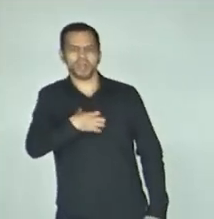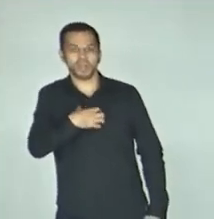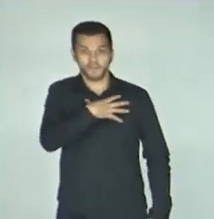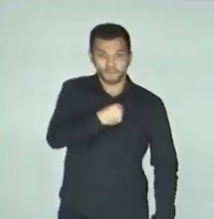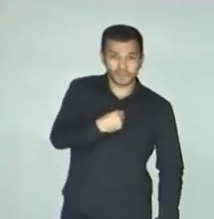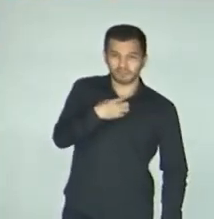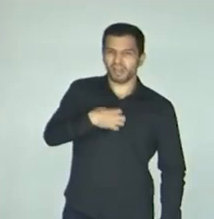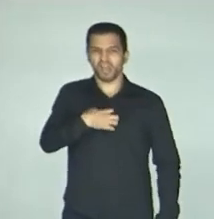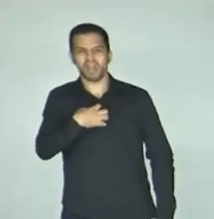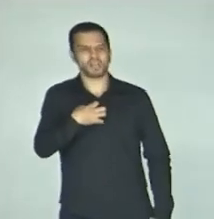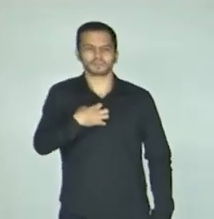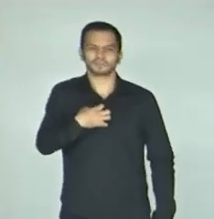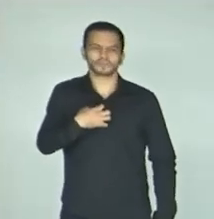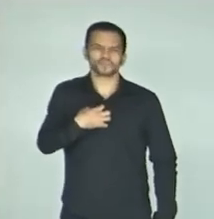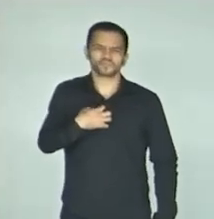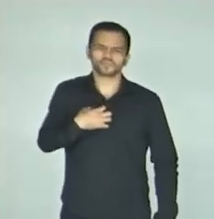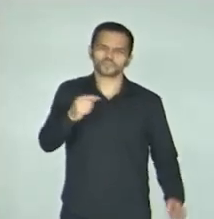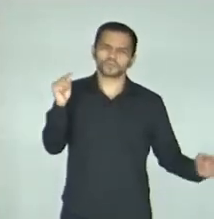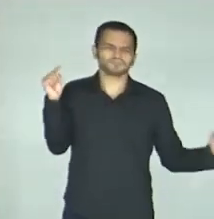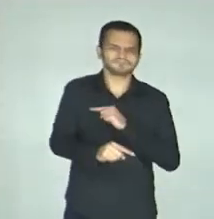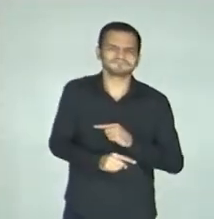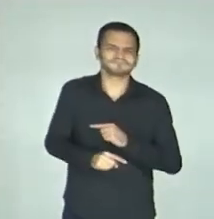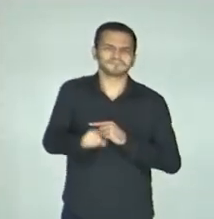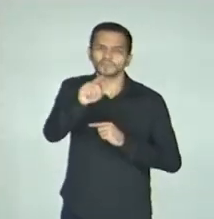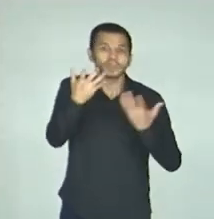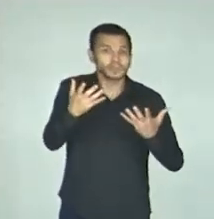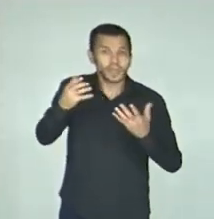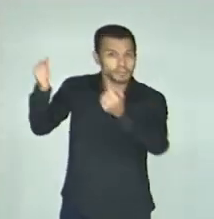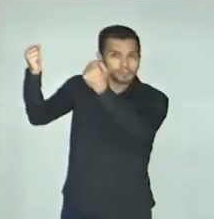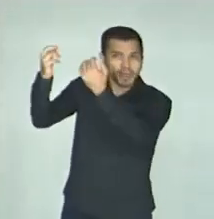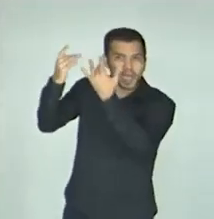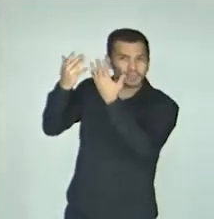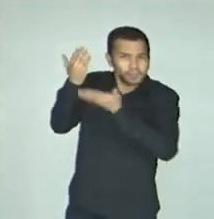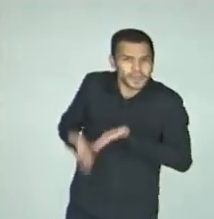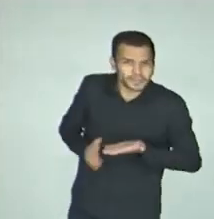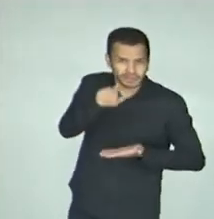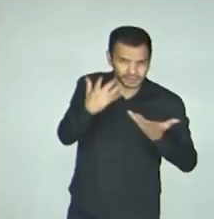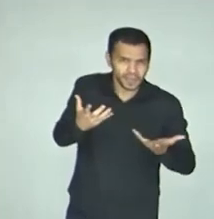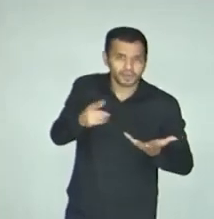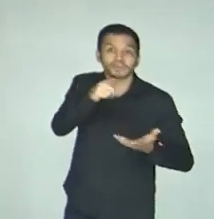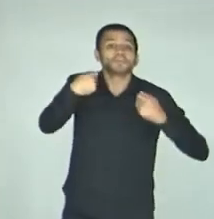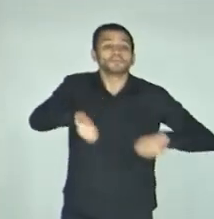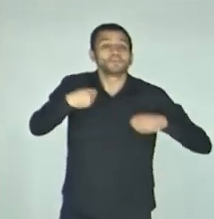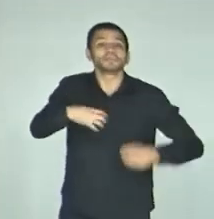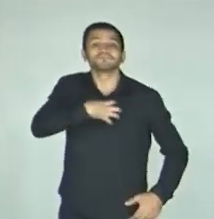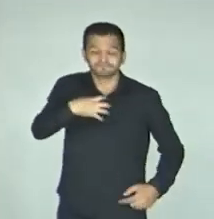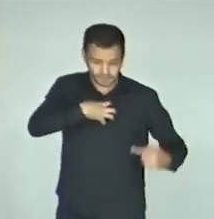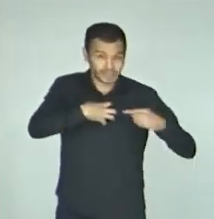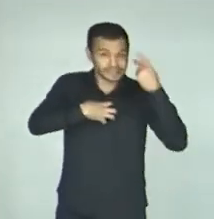esquentadinhos não dá para viver assim quer jogar fora Às vezes a sua vida deixe o seu temperamento